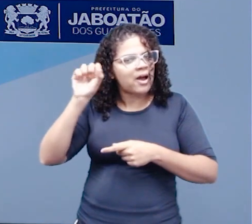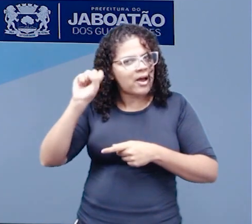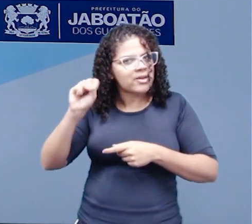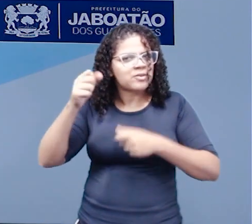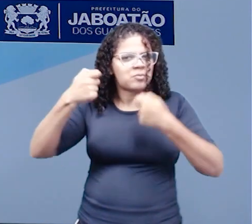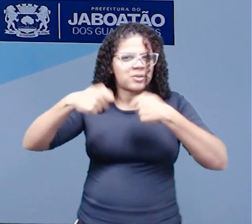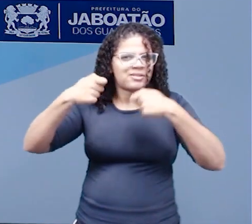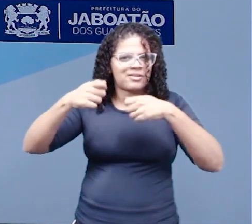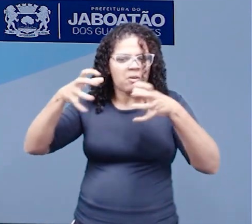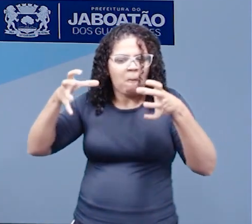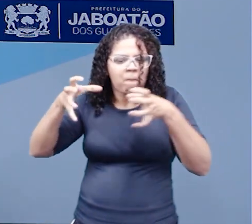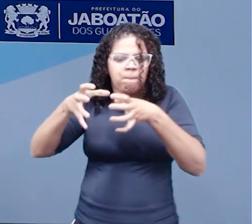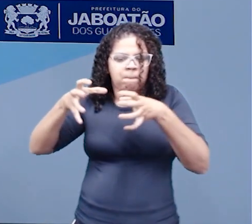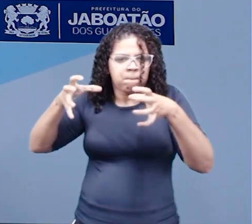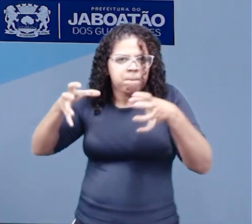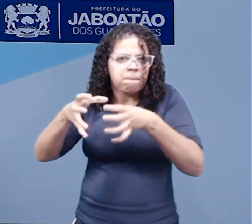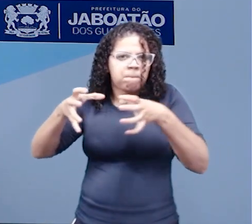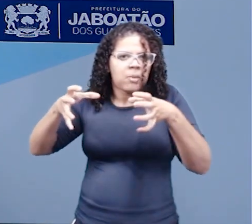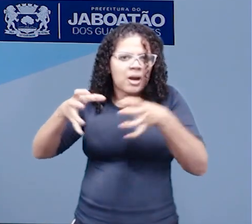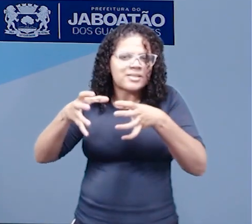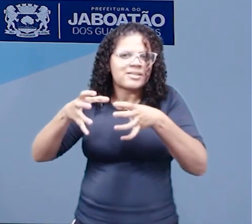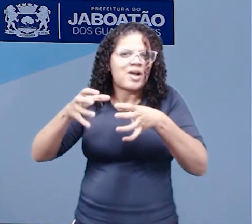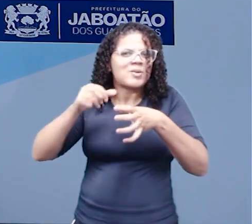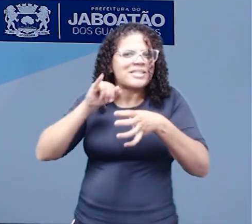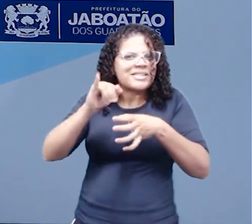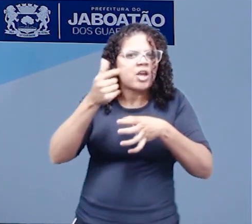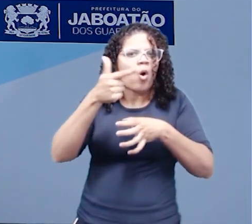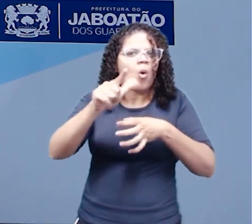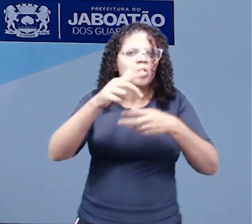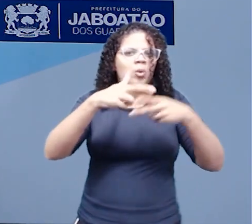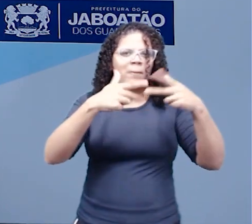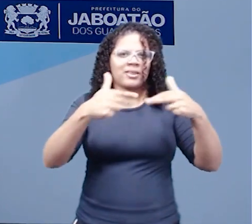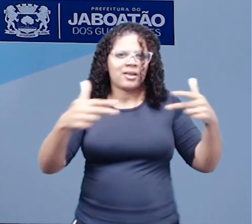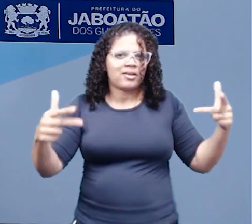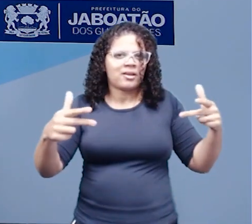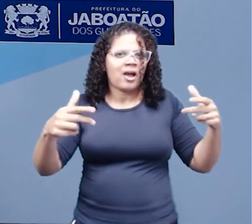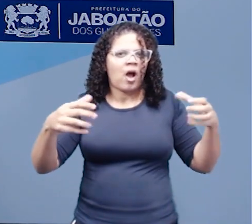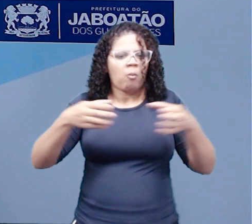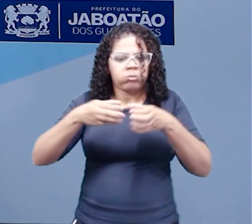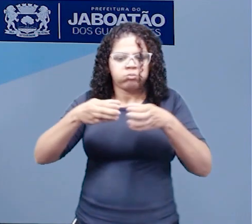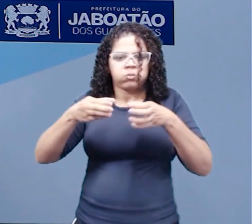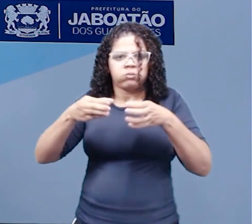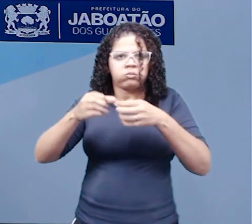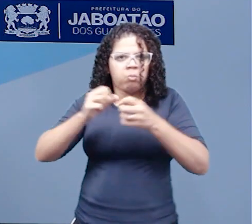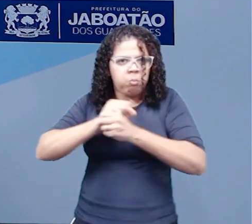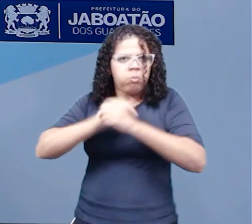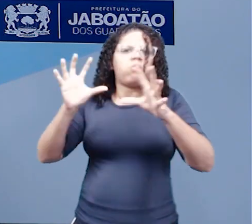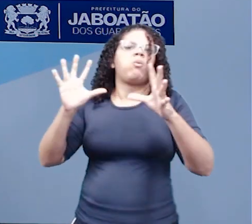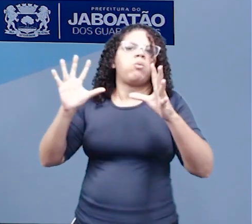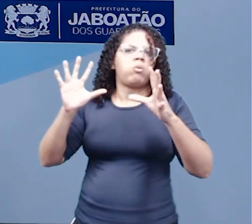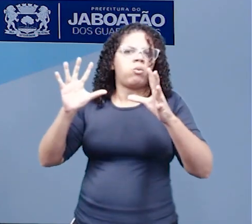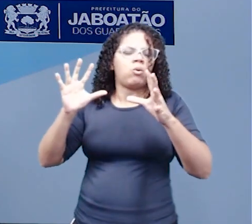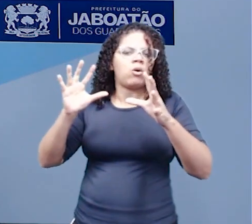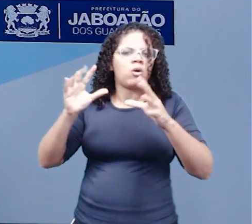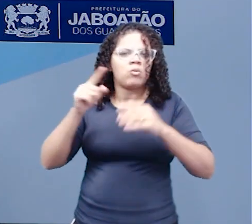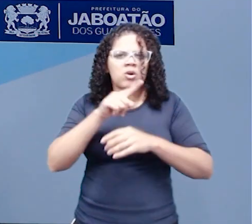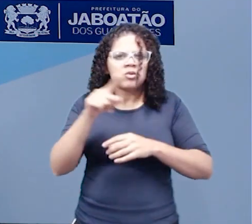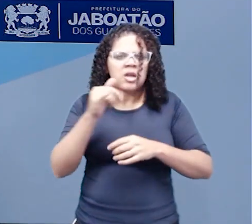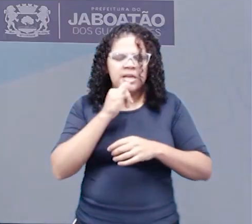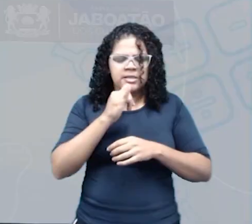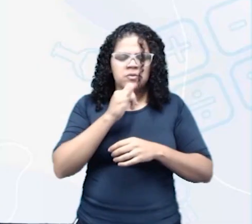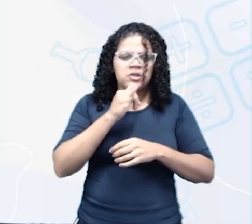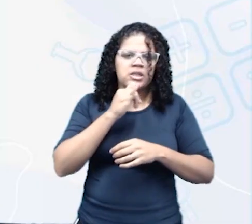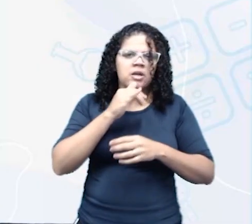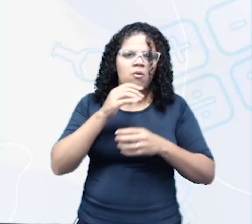grande. Se ele fosse feito de outro material, ele poderia até estourar. Quando você enche uma bola, uma bexiga, e enche muito,